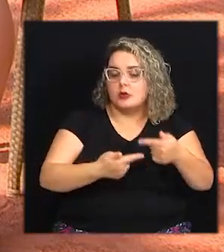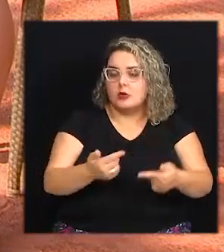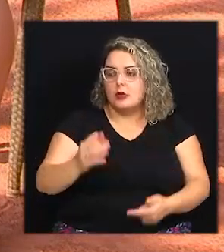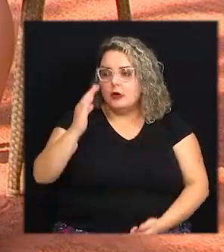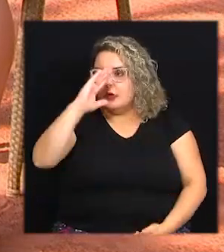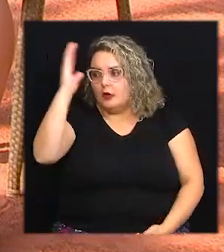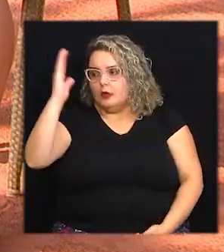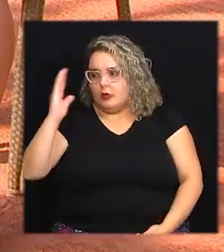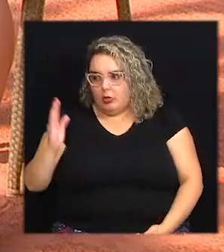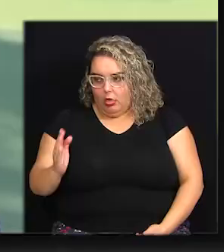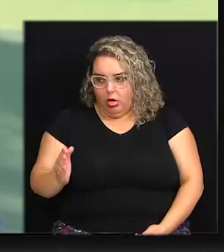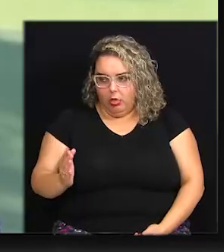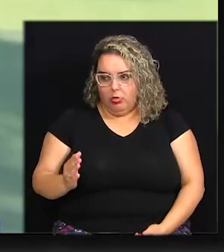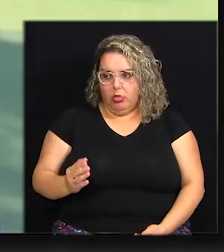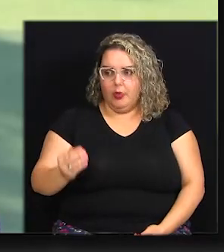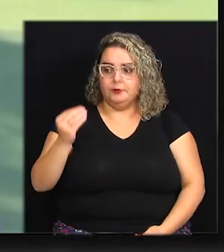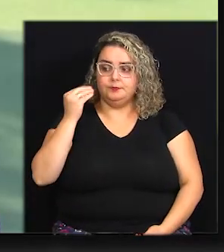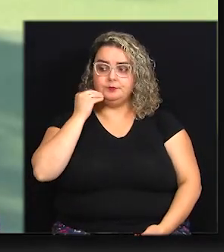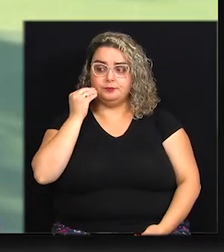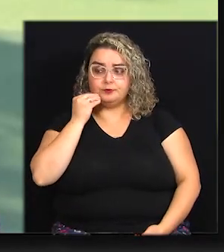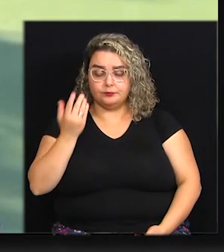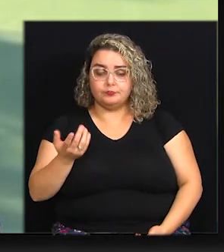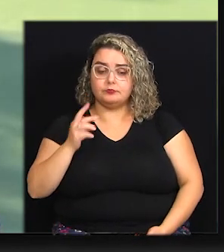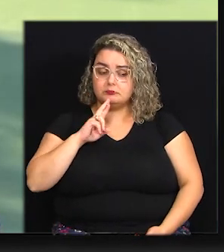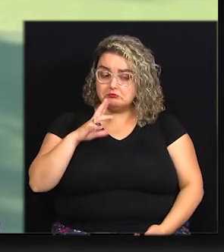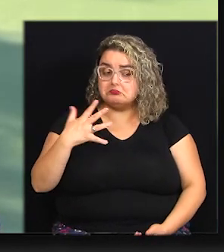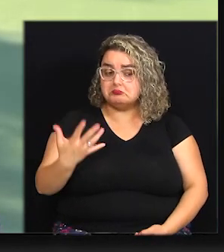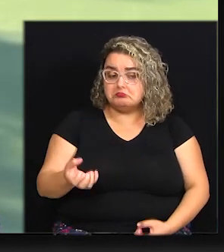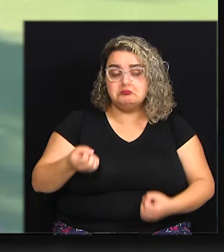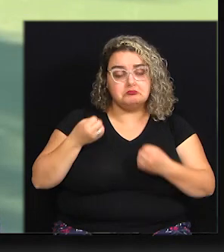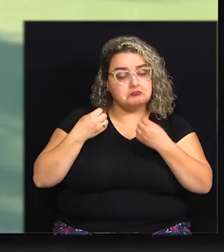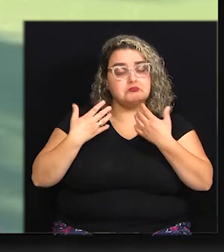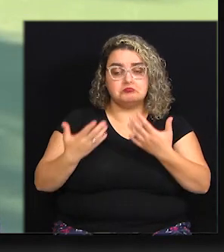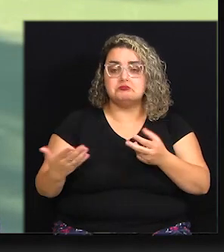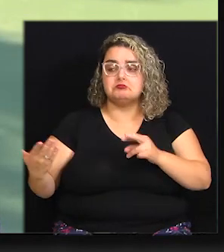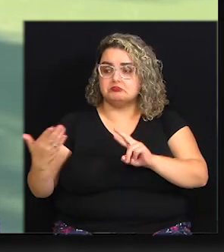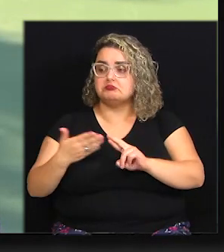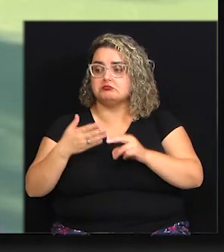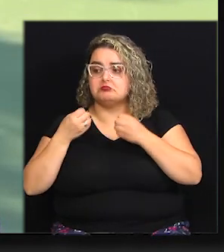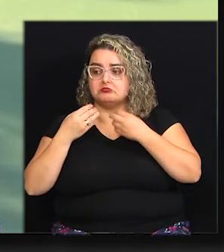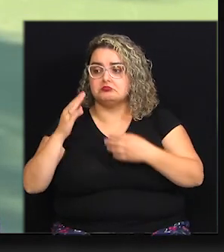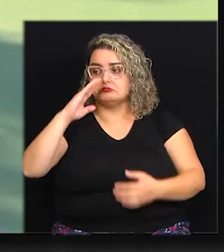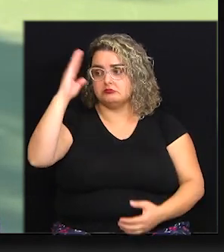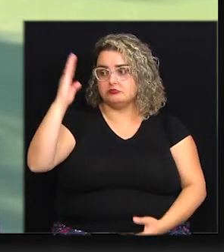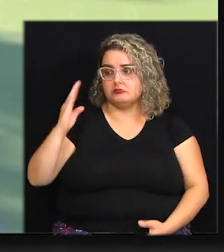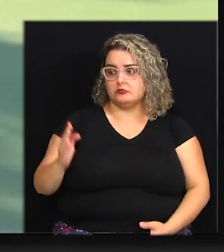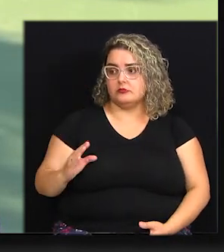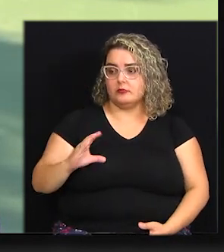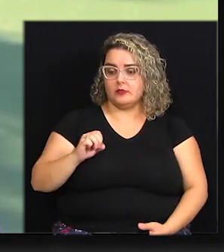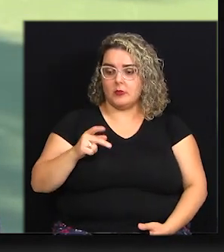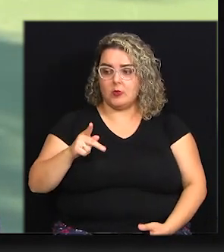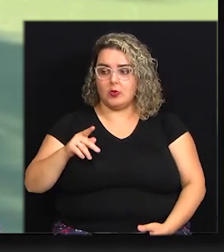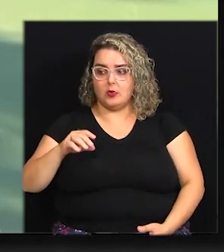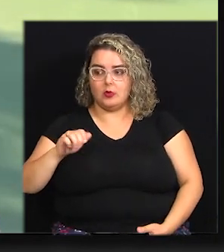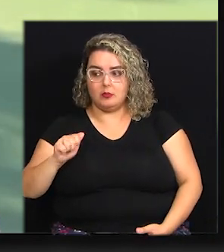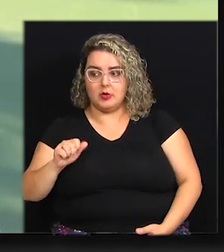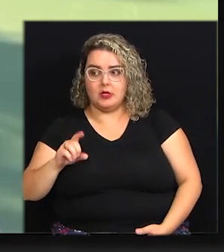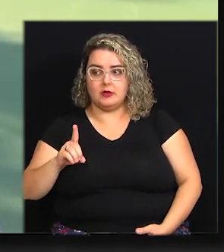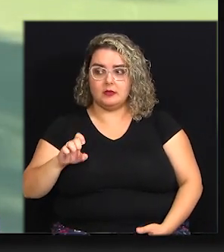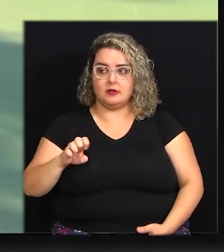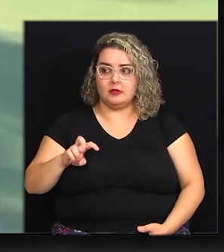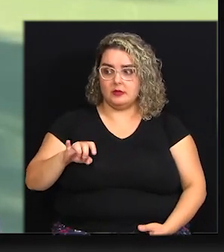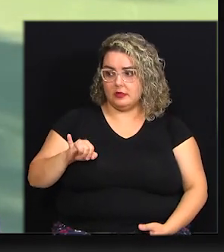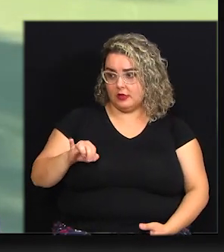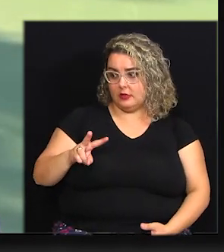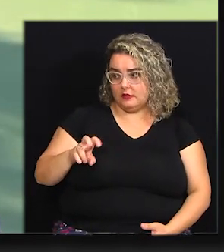essa geração de brasileiros que estão tendo resultados até que expressivos, representando bem o Brasil na Copa Davis?